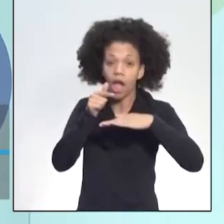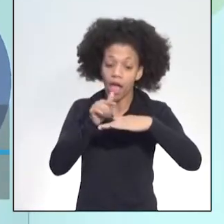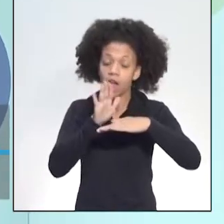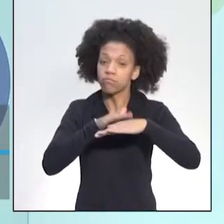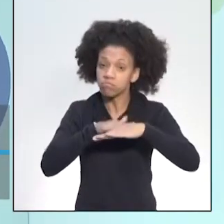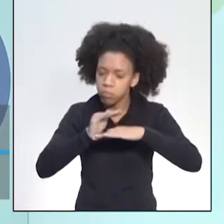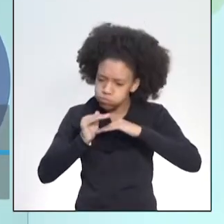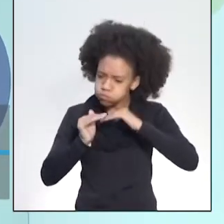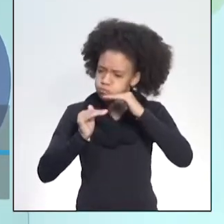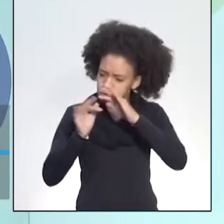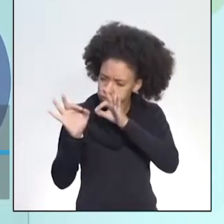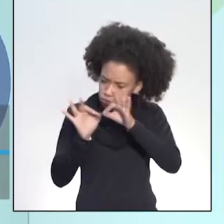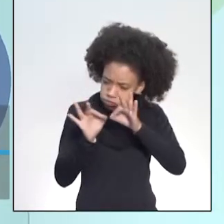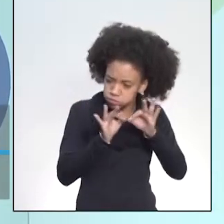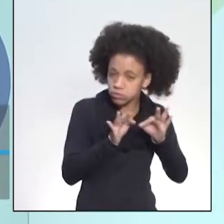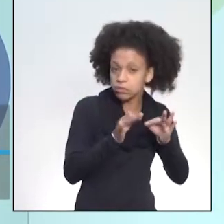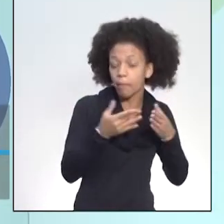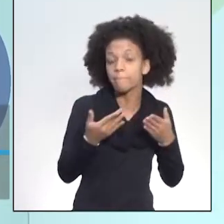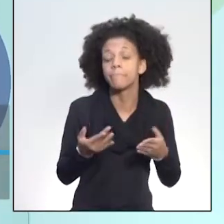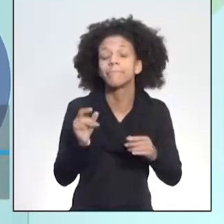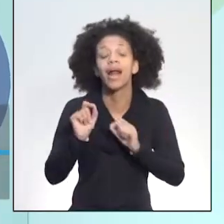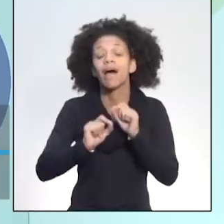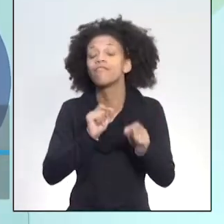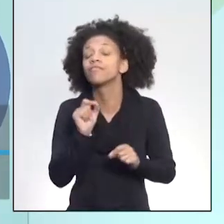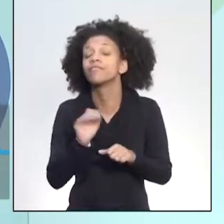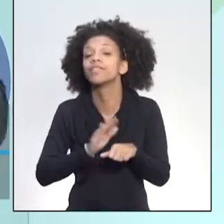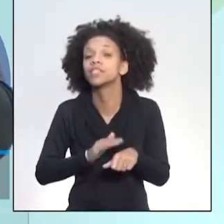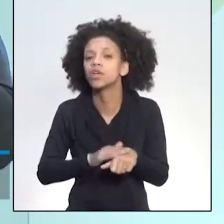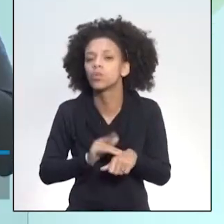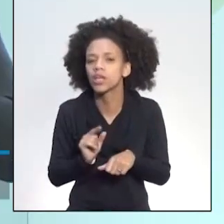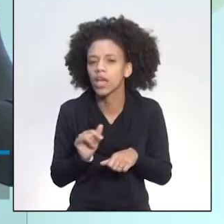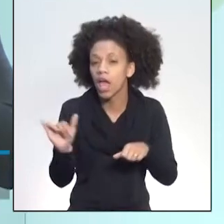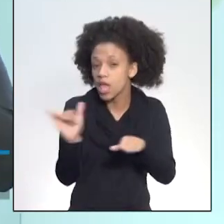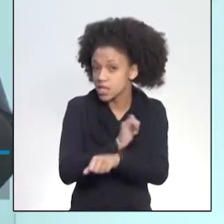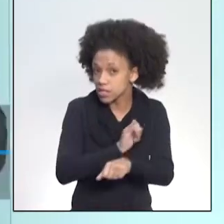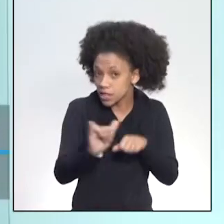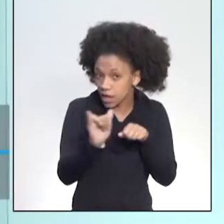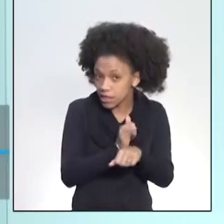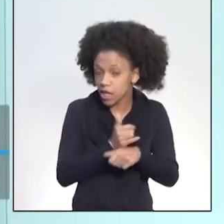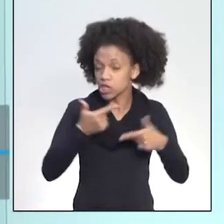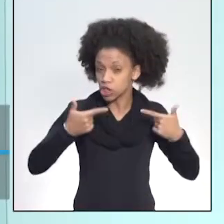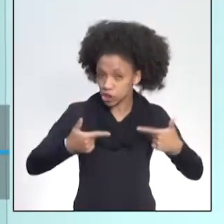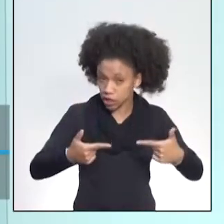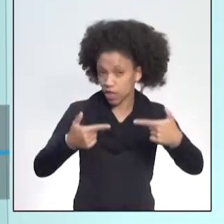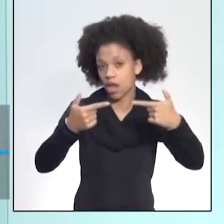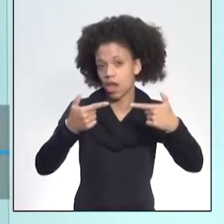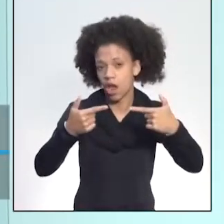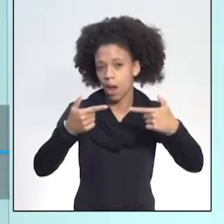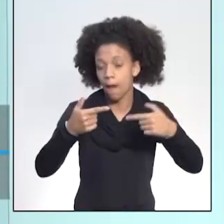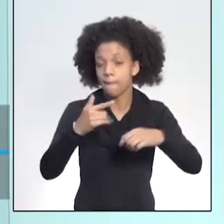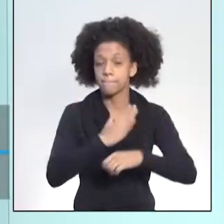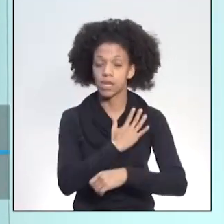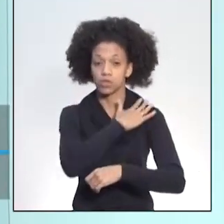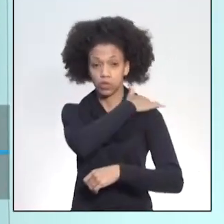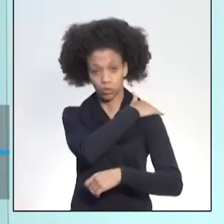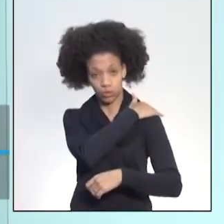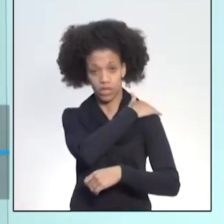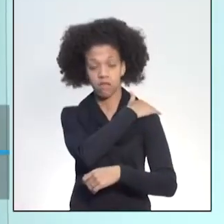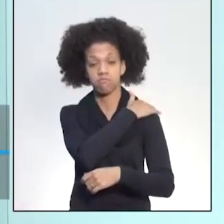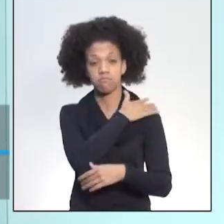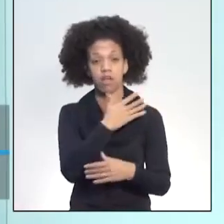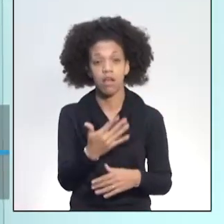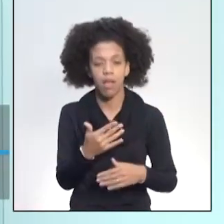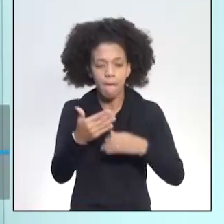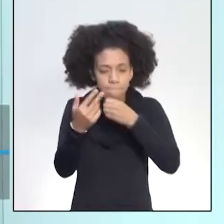construídas a partir do pressuposto da estratégia de guerra para que os soldados pudessem